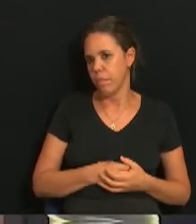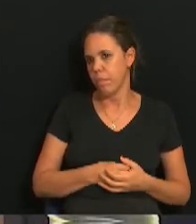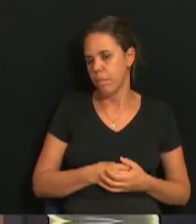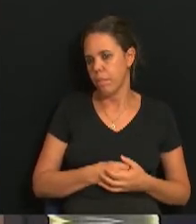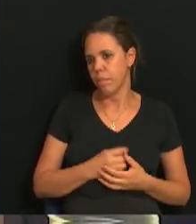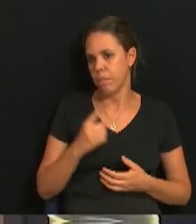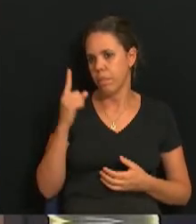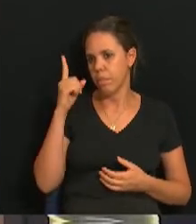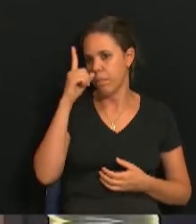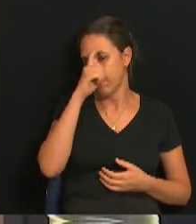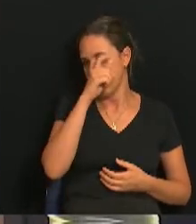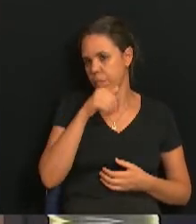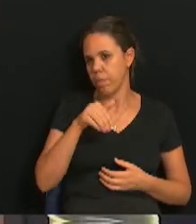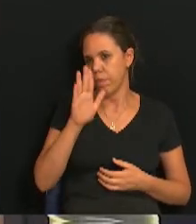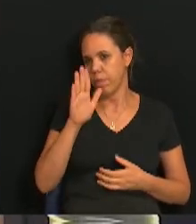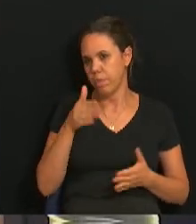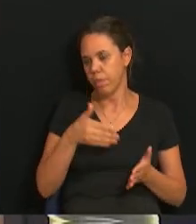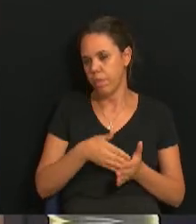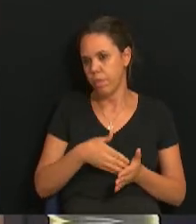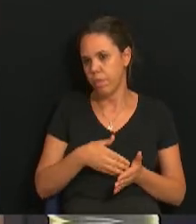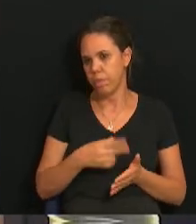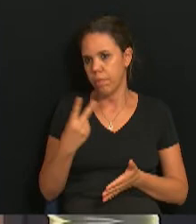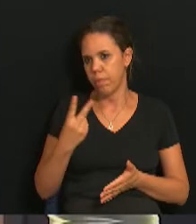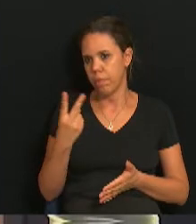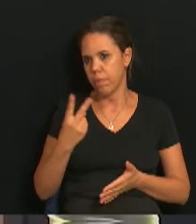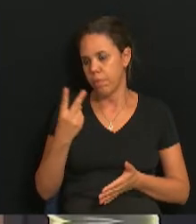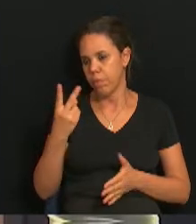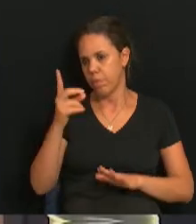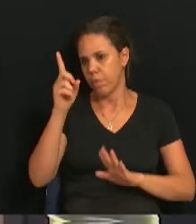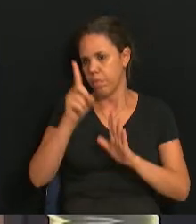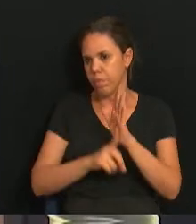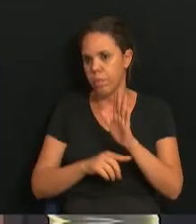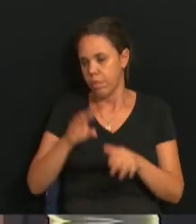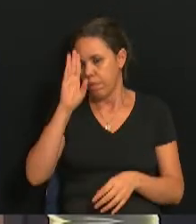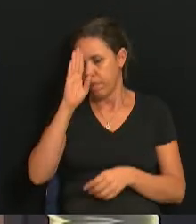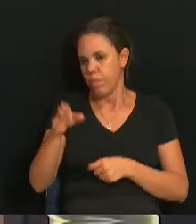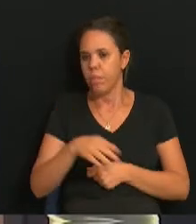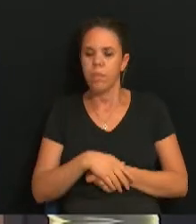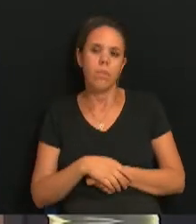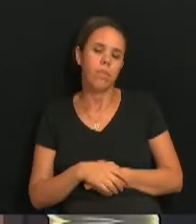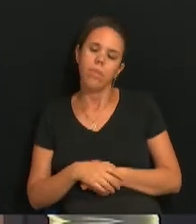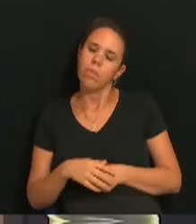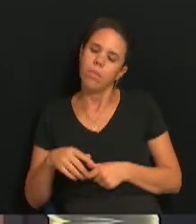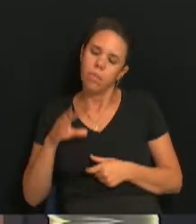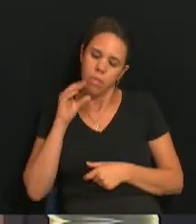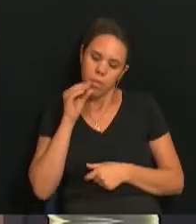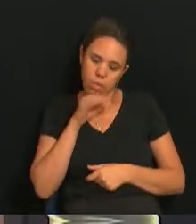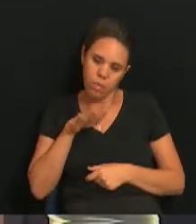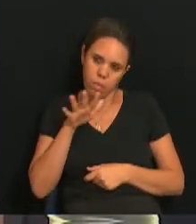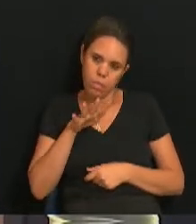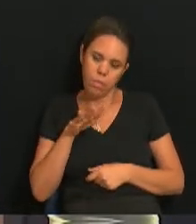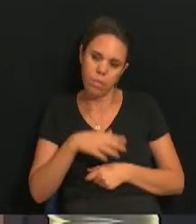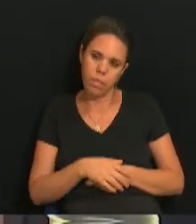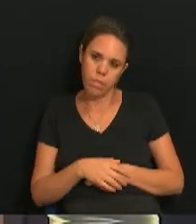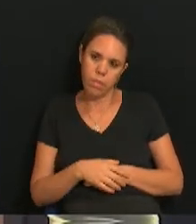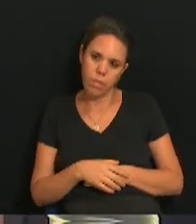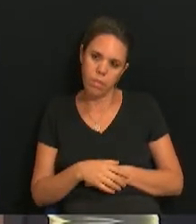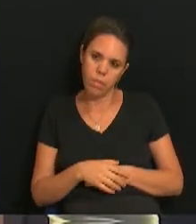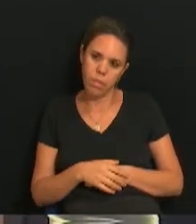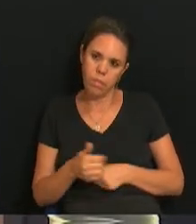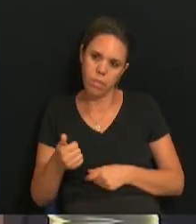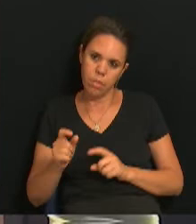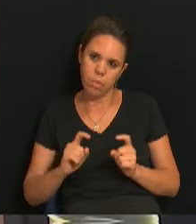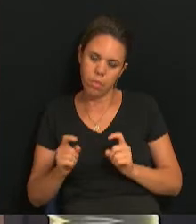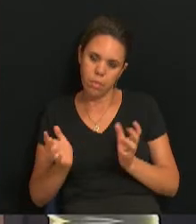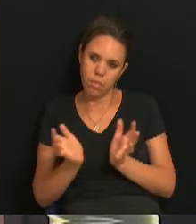dificultar mais os reconhecimentos, os direitos, principalmente dos trabalhadores. A gente, desde a primeira reunião dessa